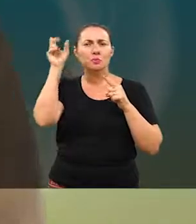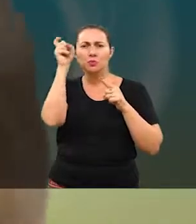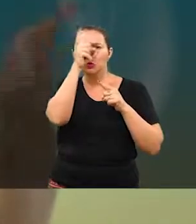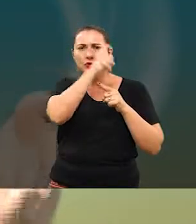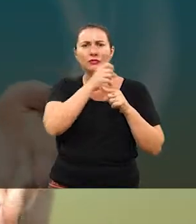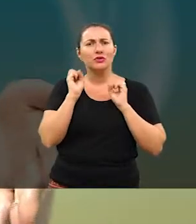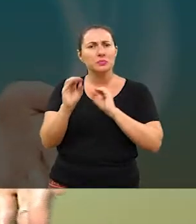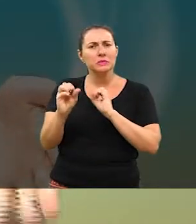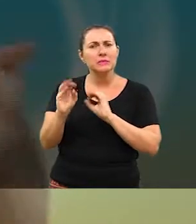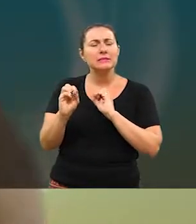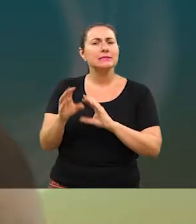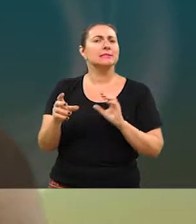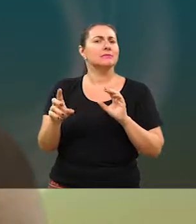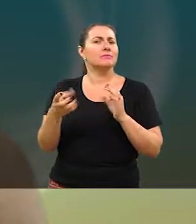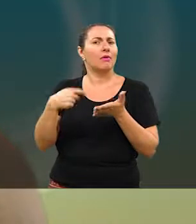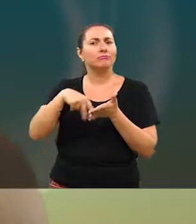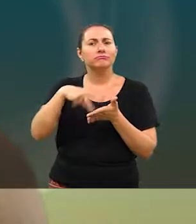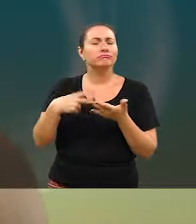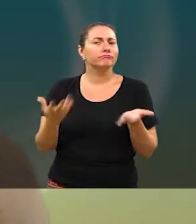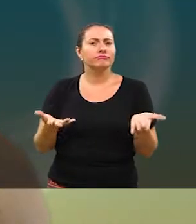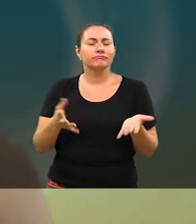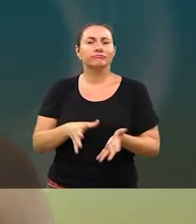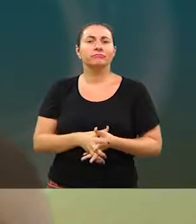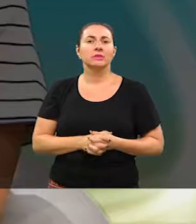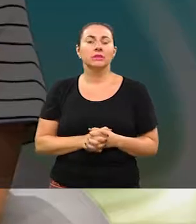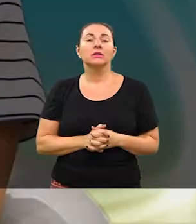difíceis de ensinar os estilos musicais?